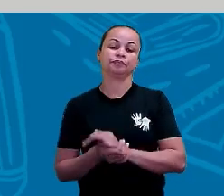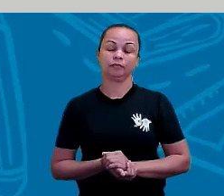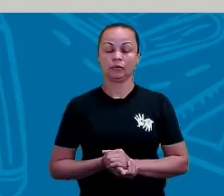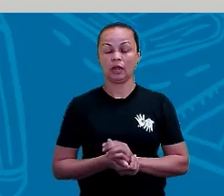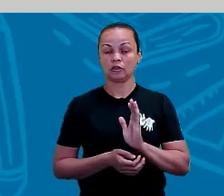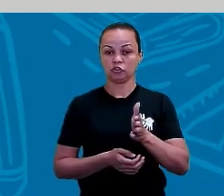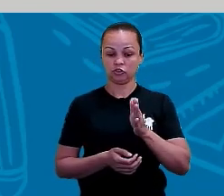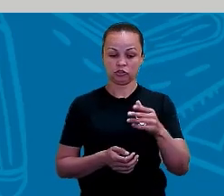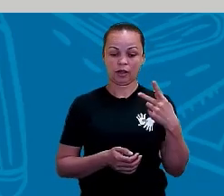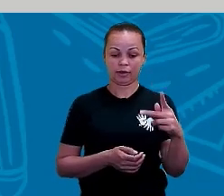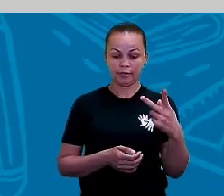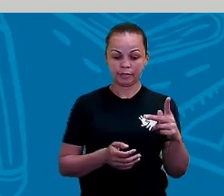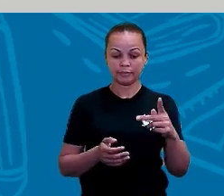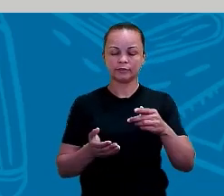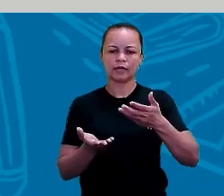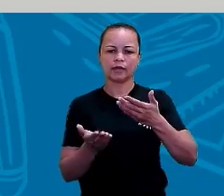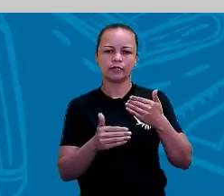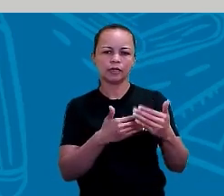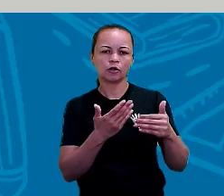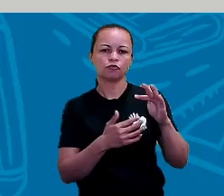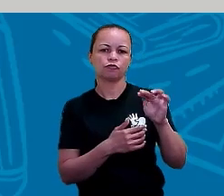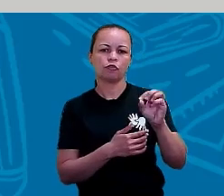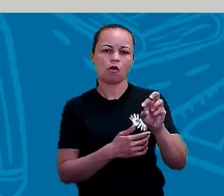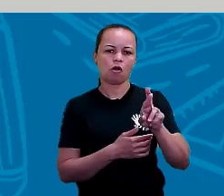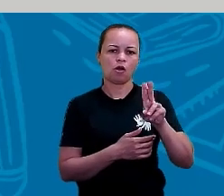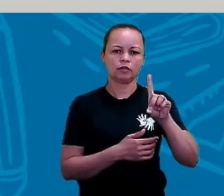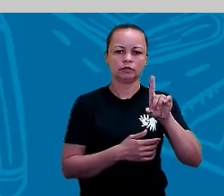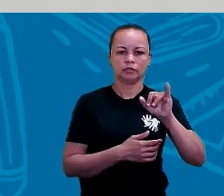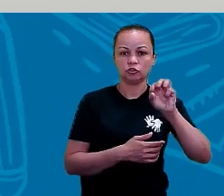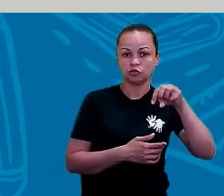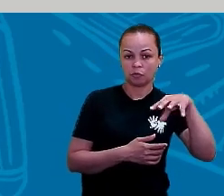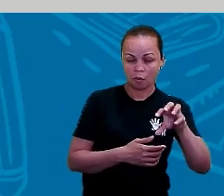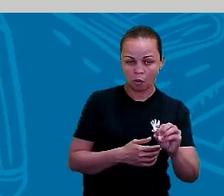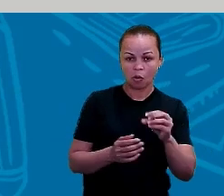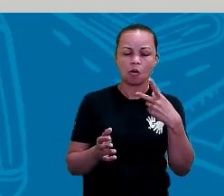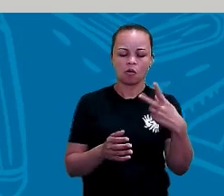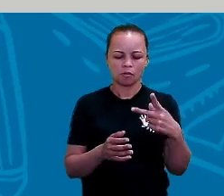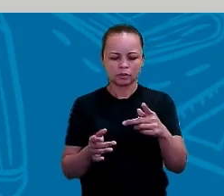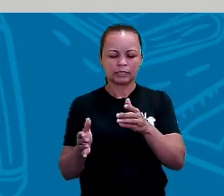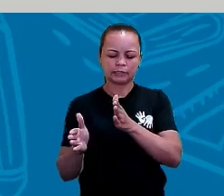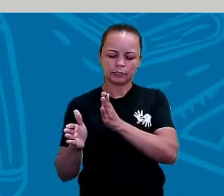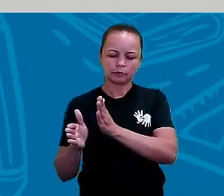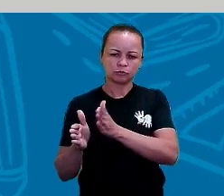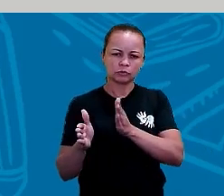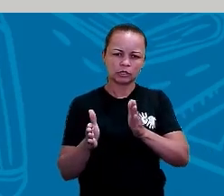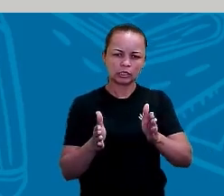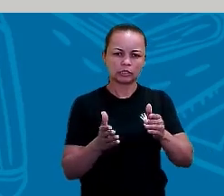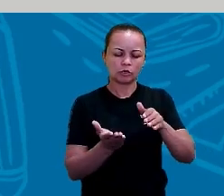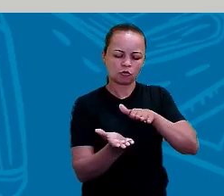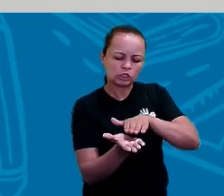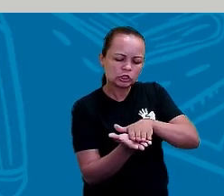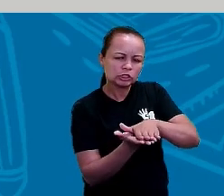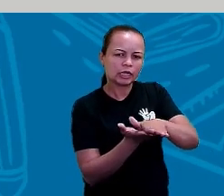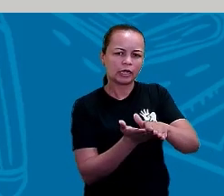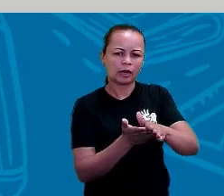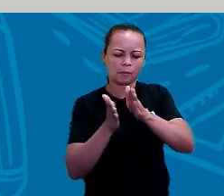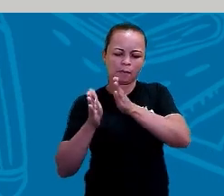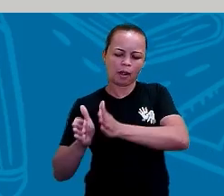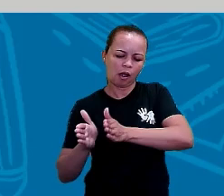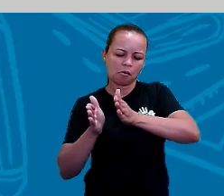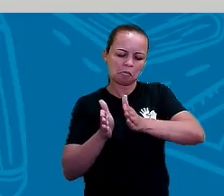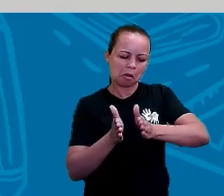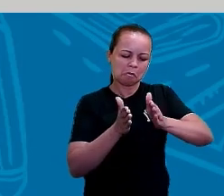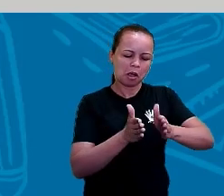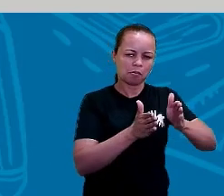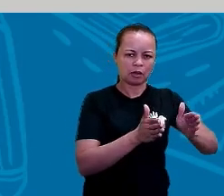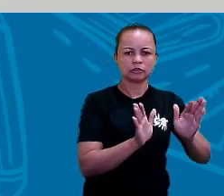gente fazer aquele processozinho, aí ia na esteira. Já chegava na outra pessoa, já fazia outro serviço, e chegava mais para lá e fazia